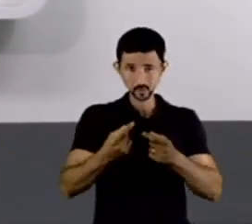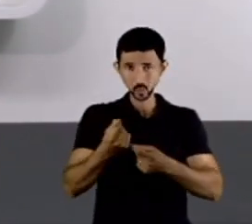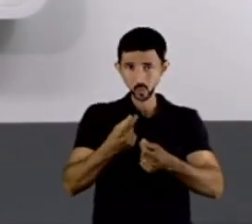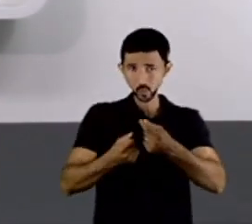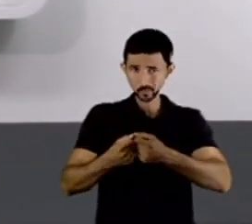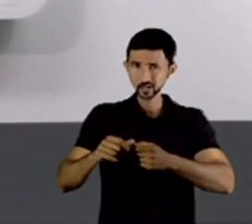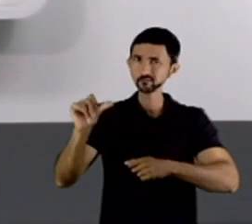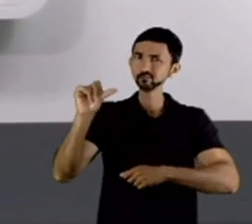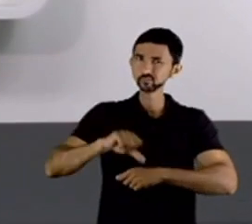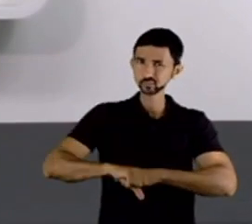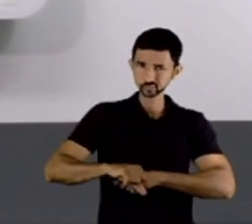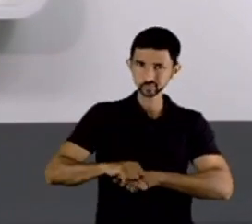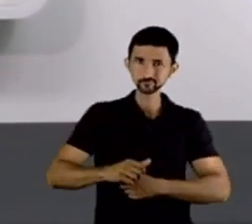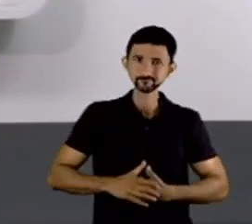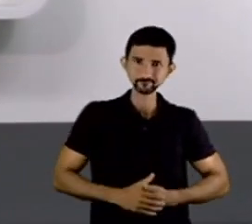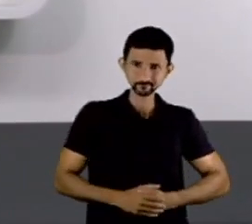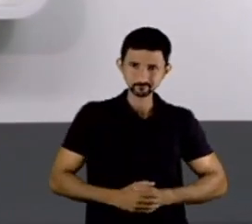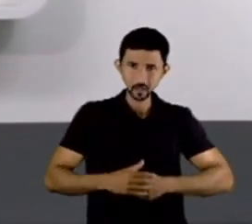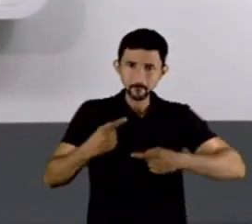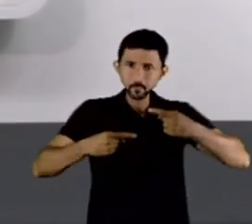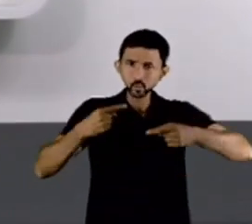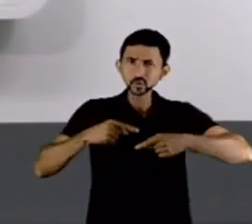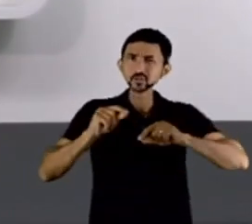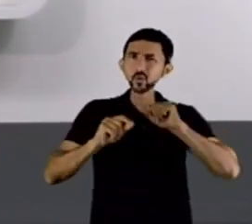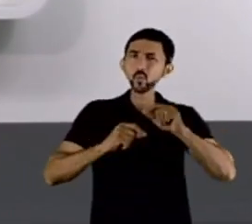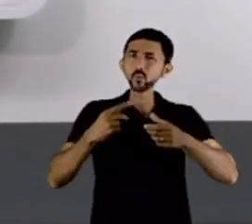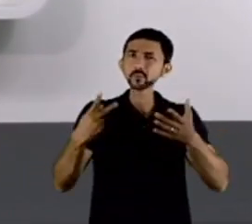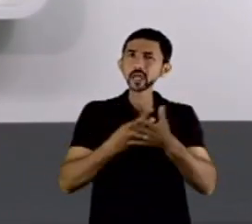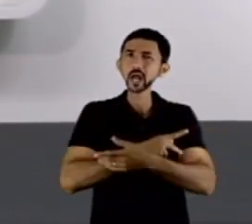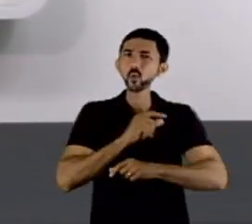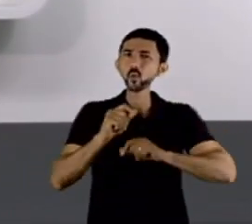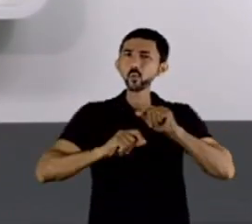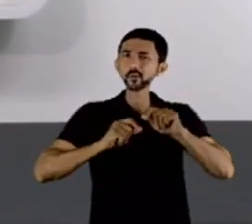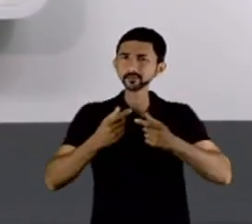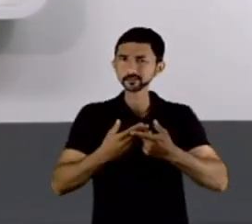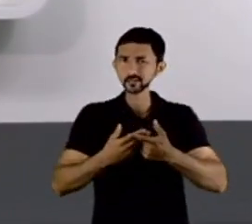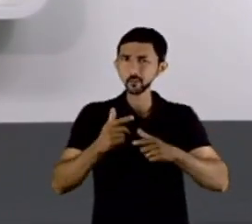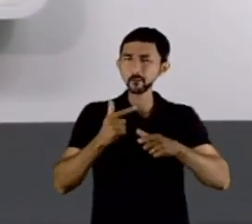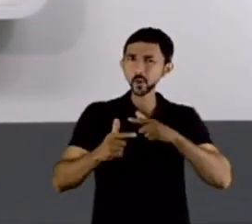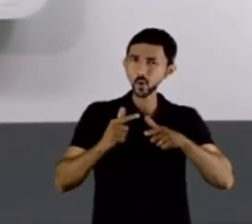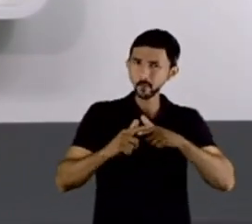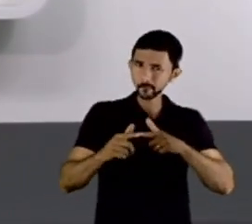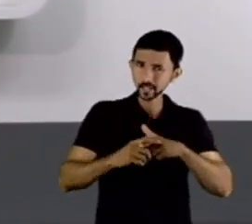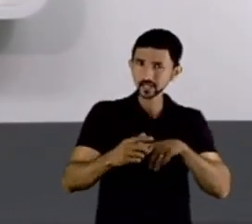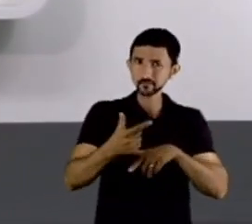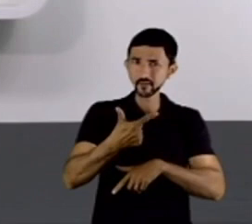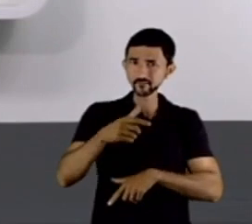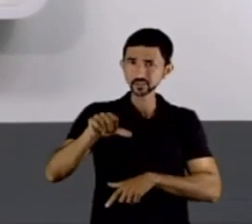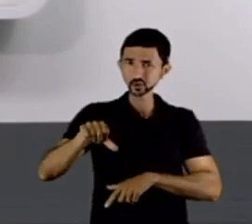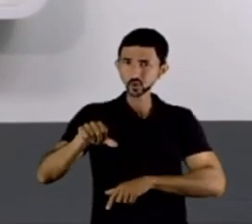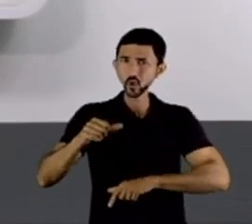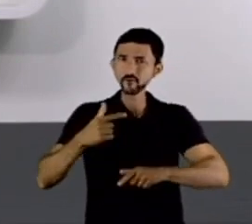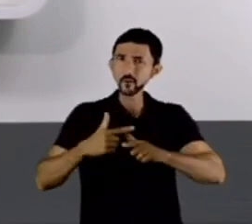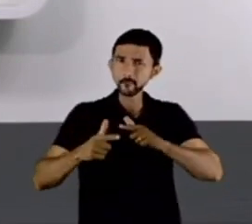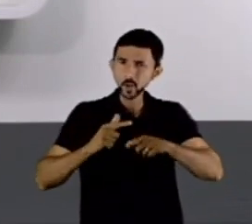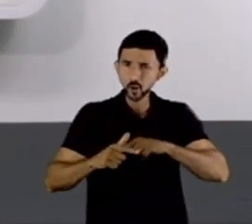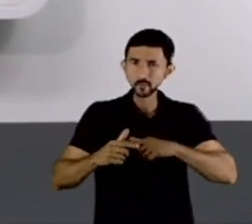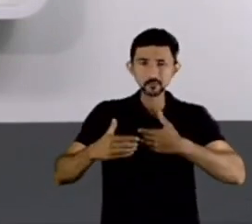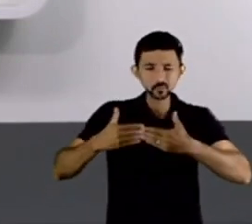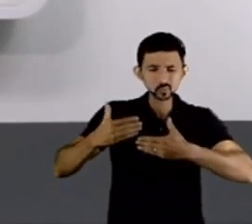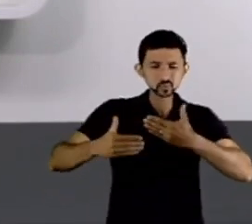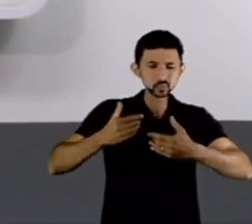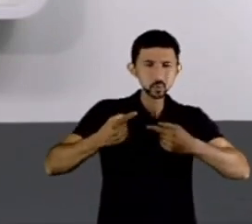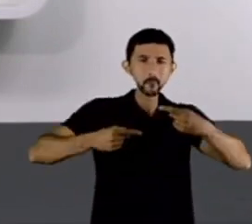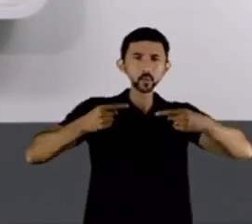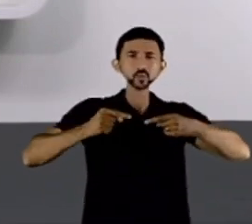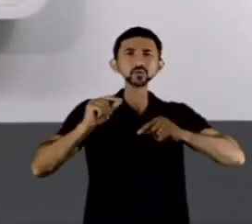viu isso na aula passada. E a política brasileira, né? Em que a crise de 29 influencia nos rumos políticos